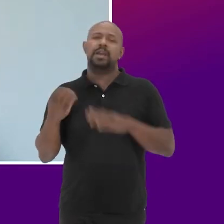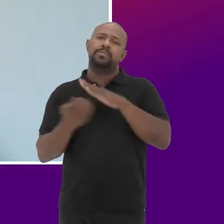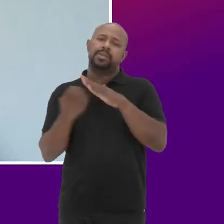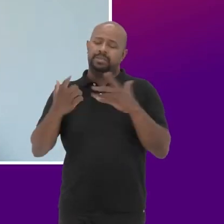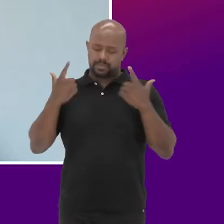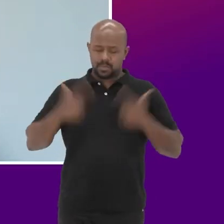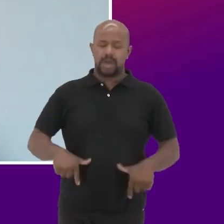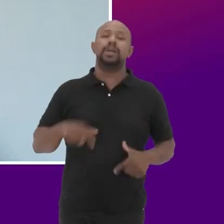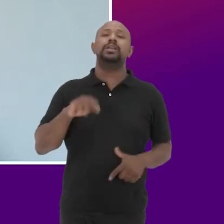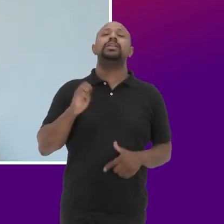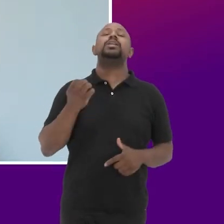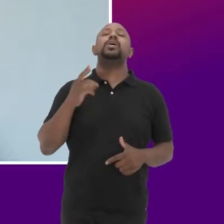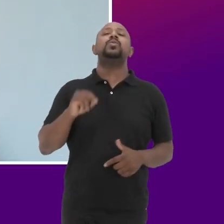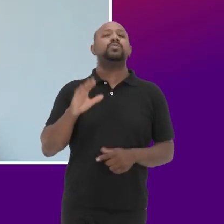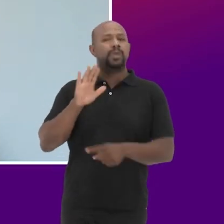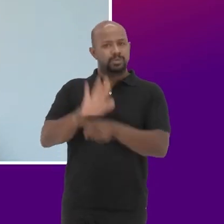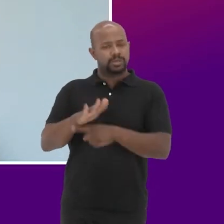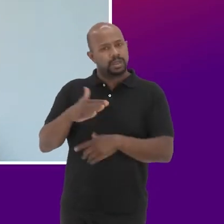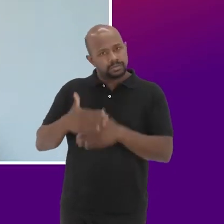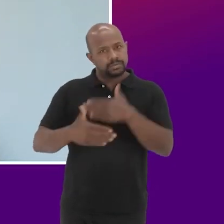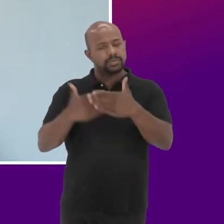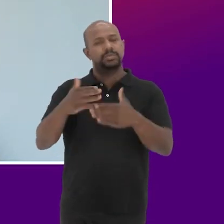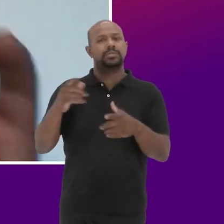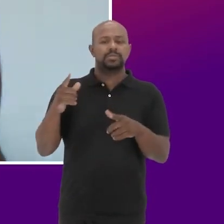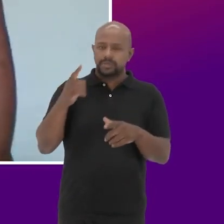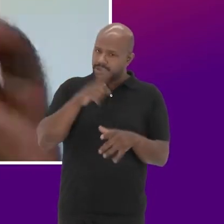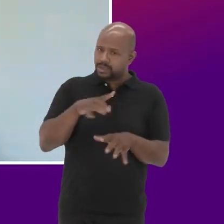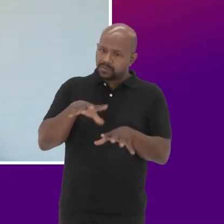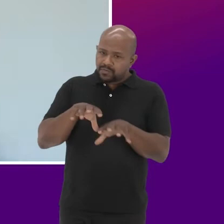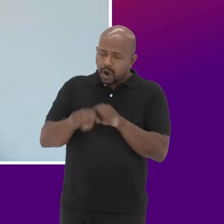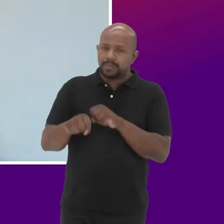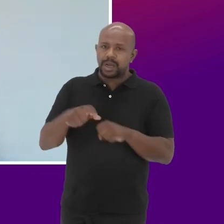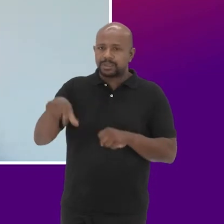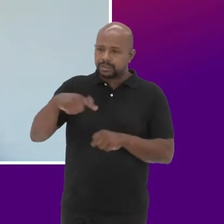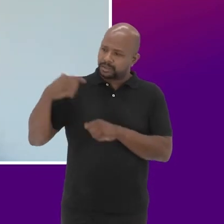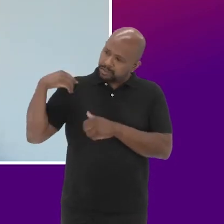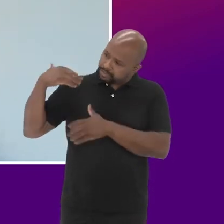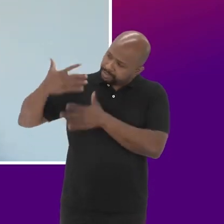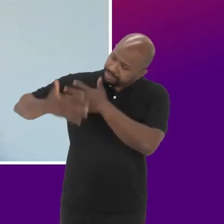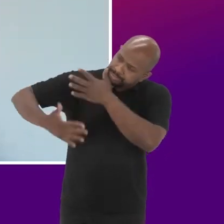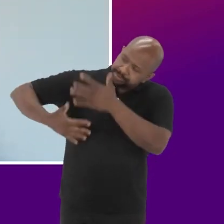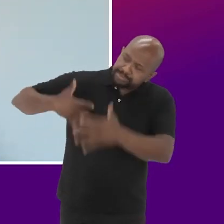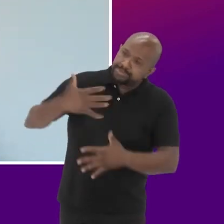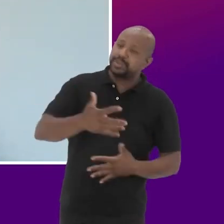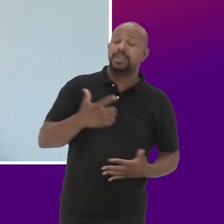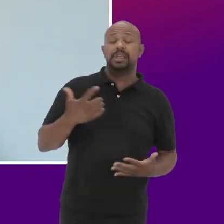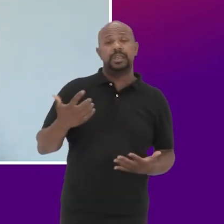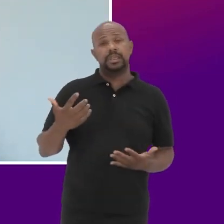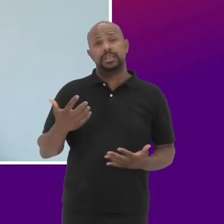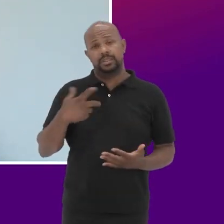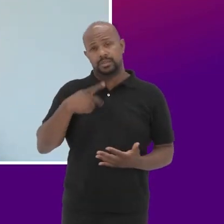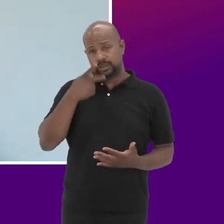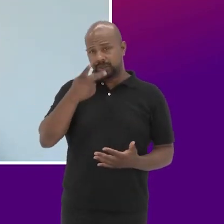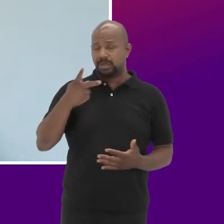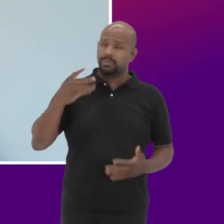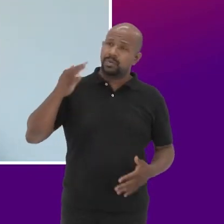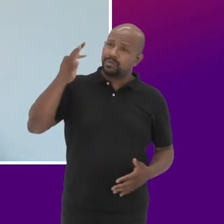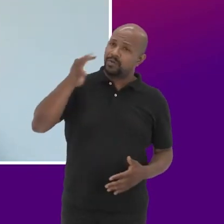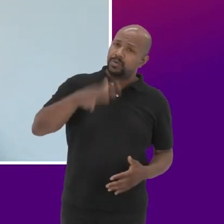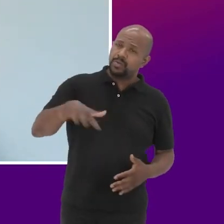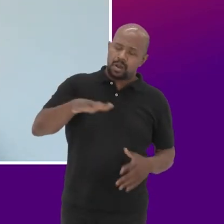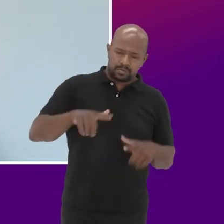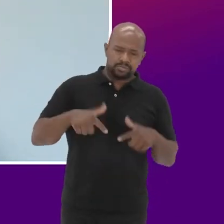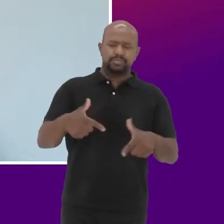entidade neutra aqui para ajudar nesse processo de formação da série histórica e o trigger para uma